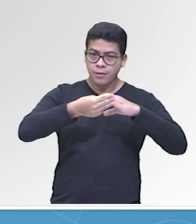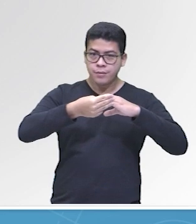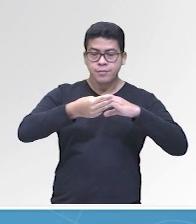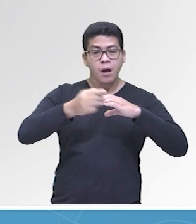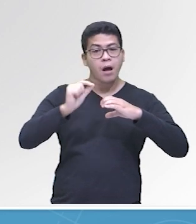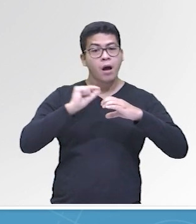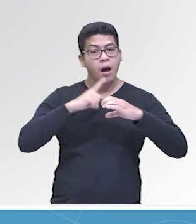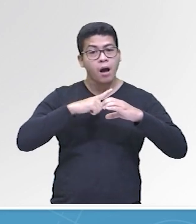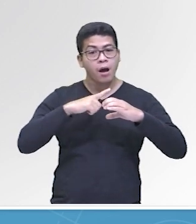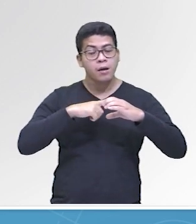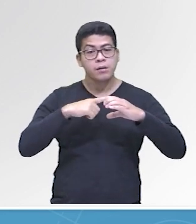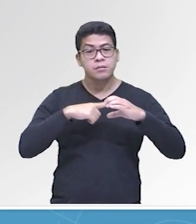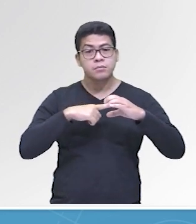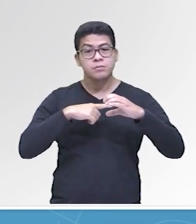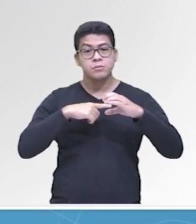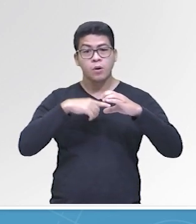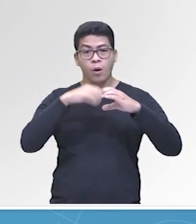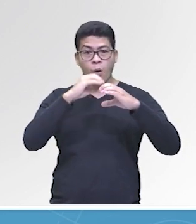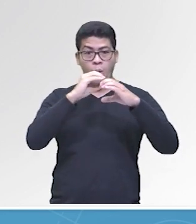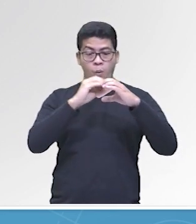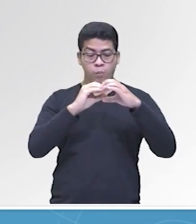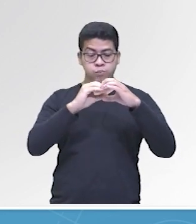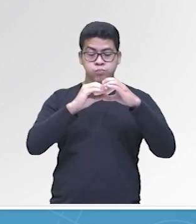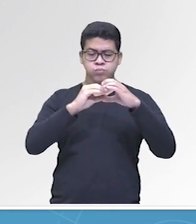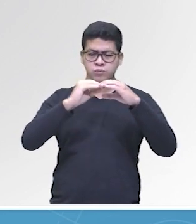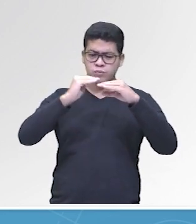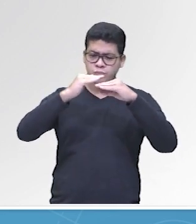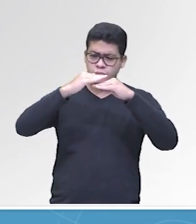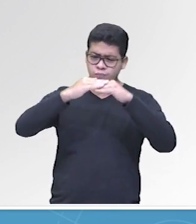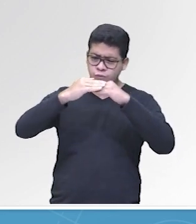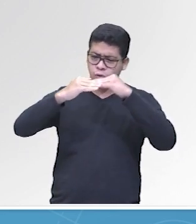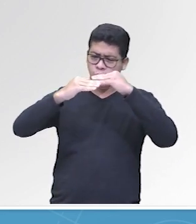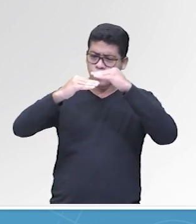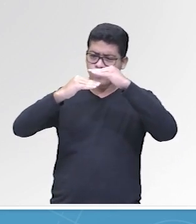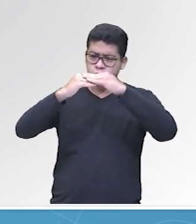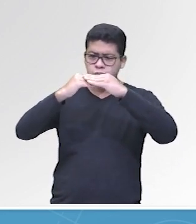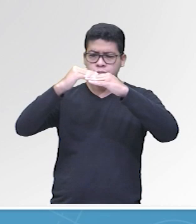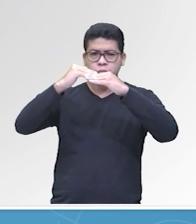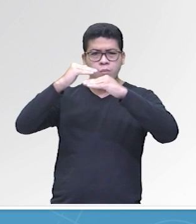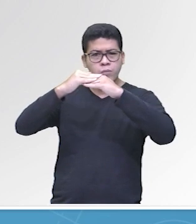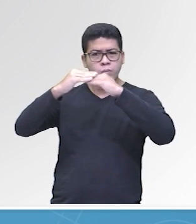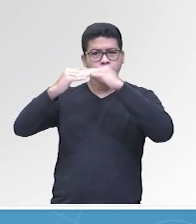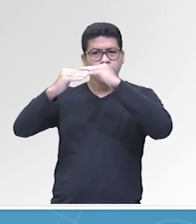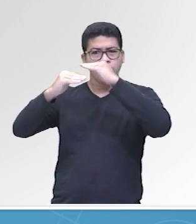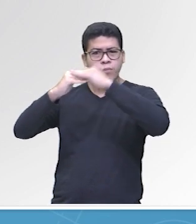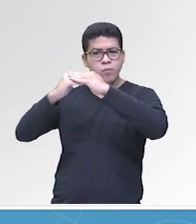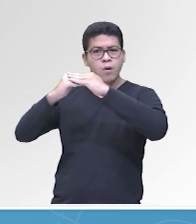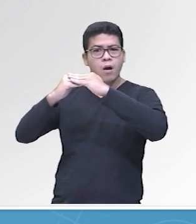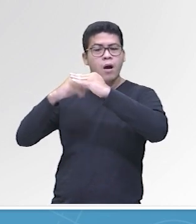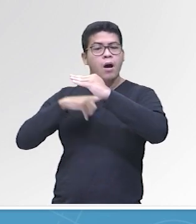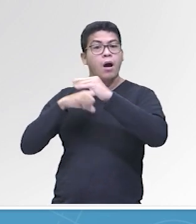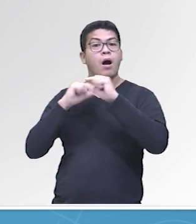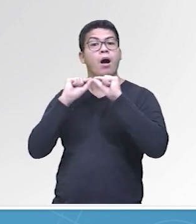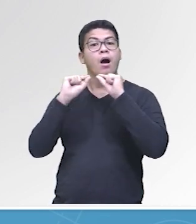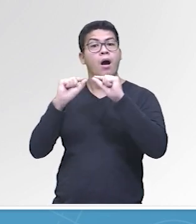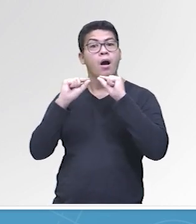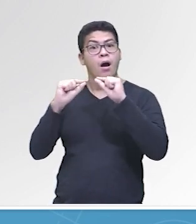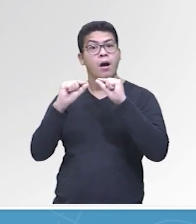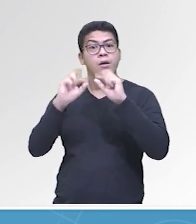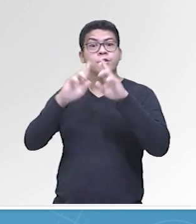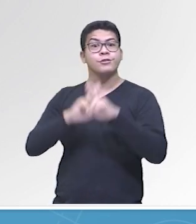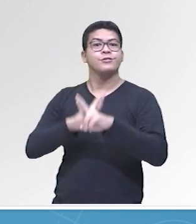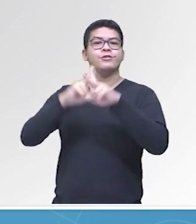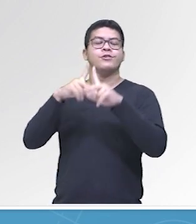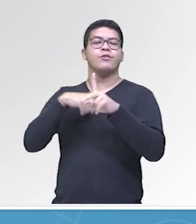célula, ela possui também uma parede, né? A parede celular. Isso a diferencia